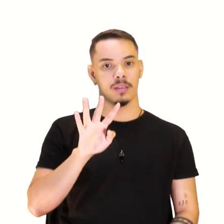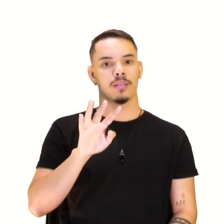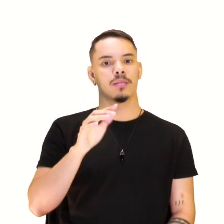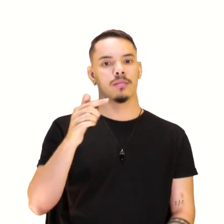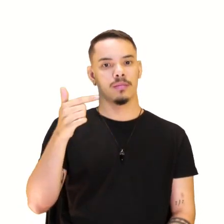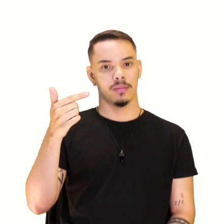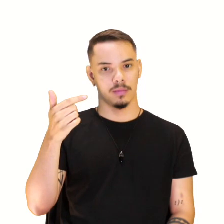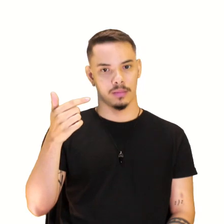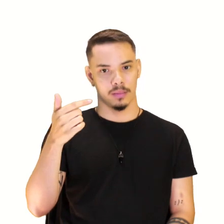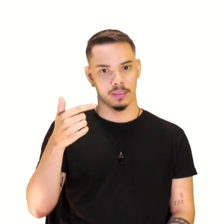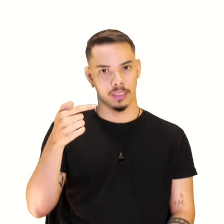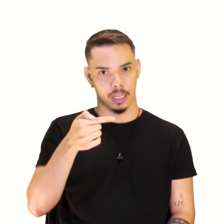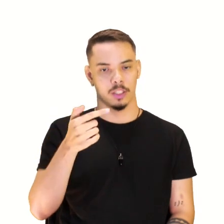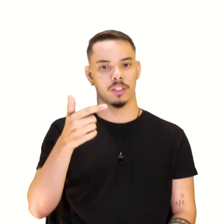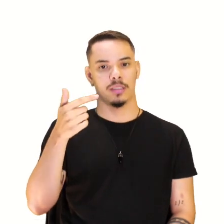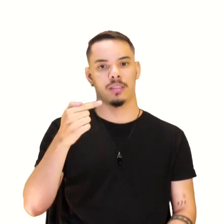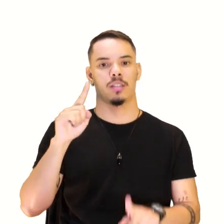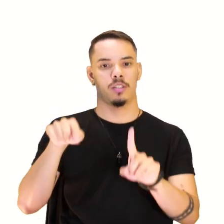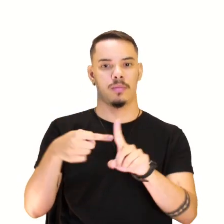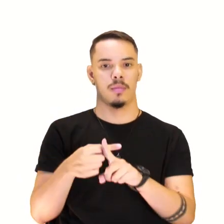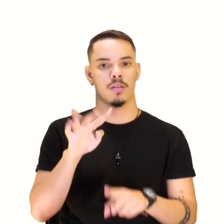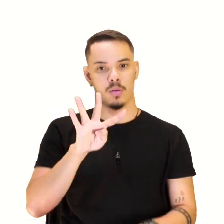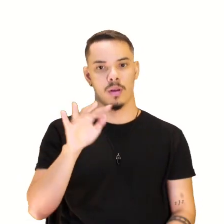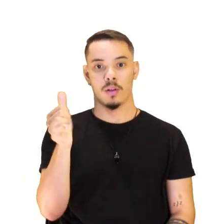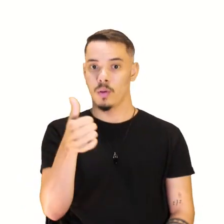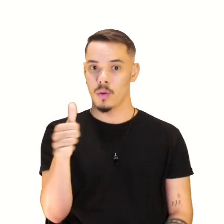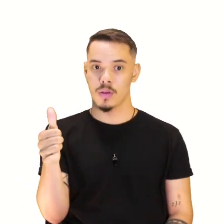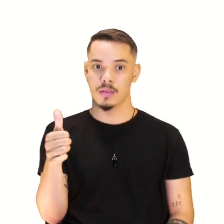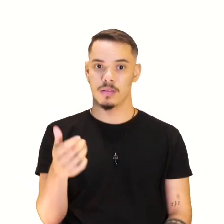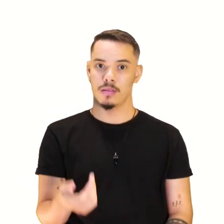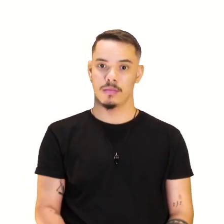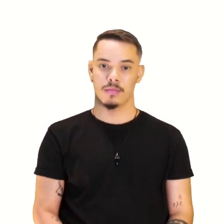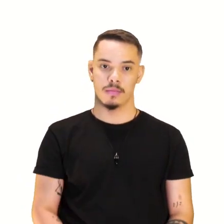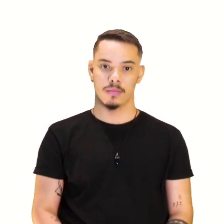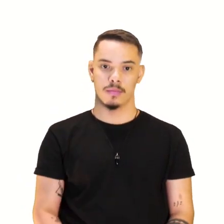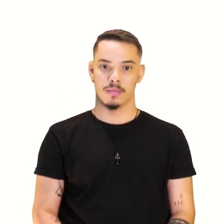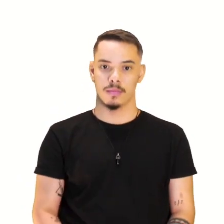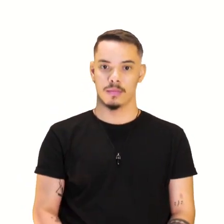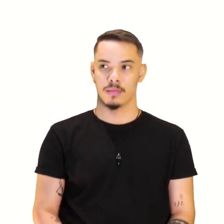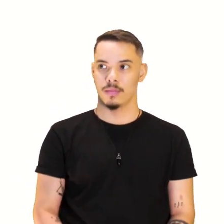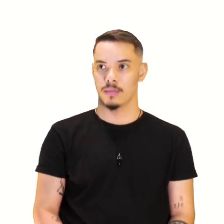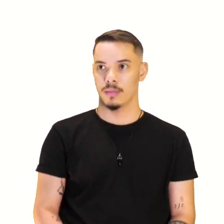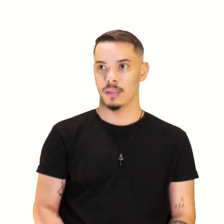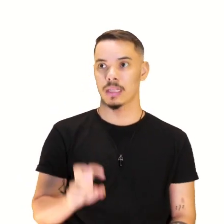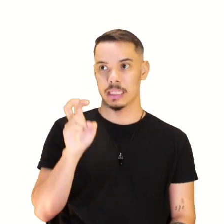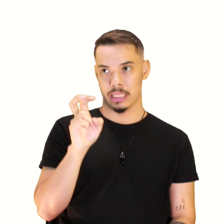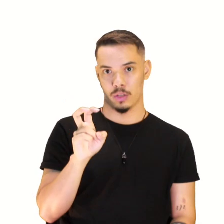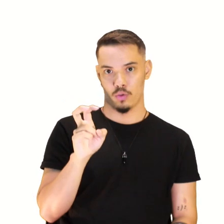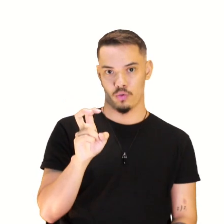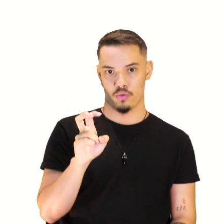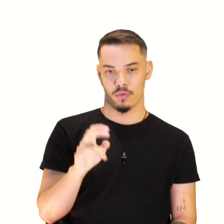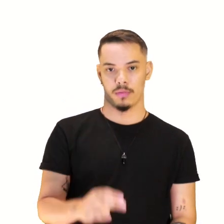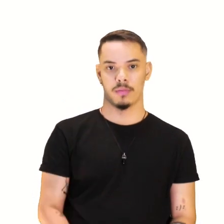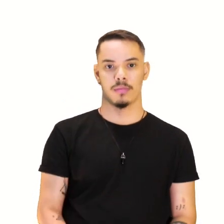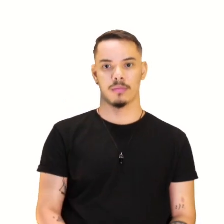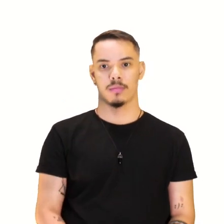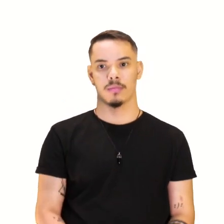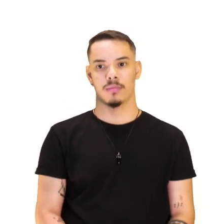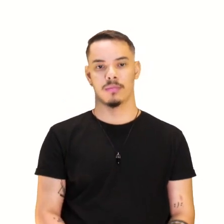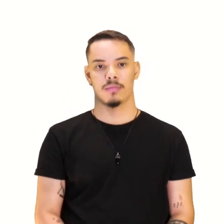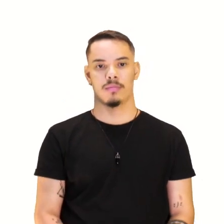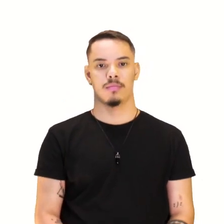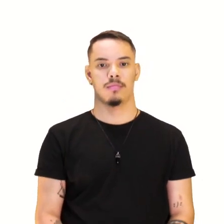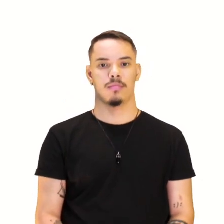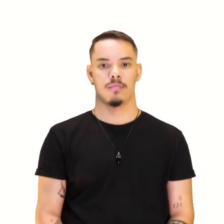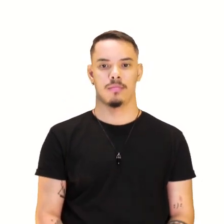pode depois colocar 3 pontinhos? Porque se disse monte uma PA de 5 termos, não, de 5 termos, exatos, né? Finita.